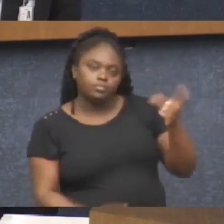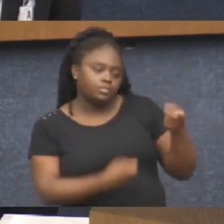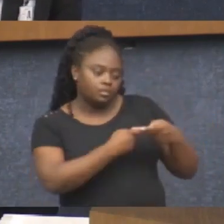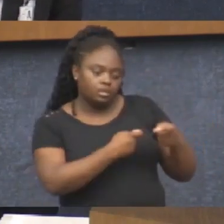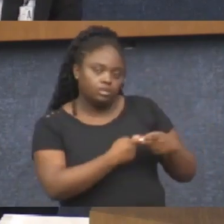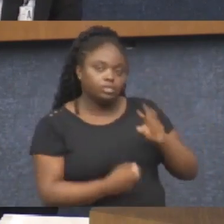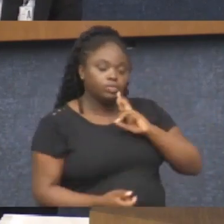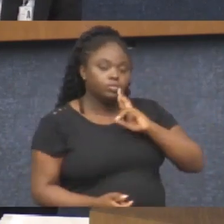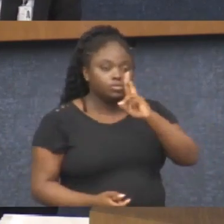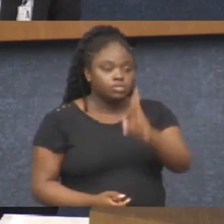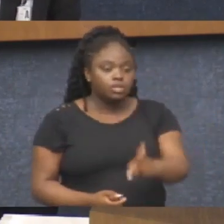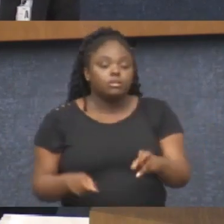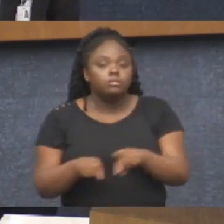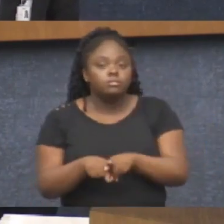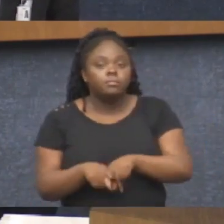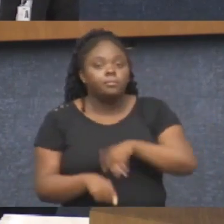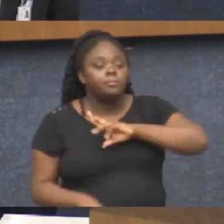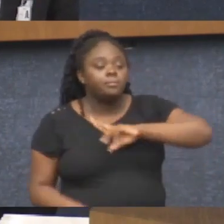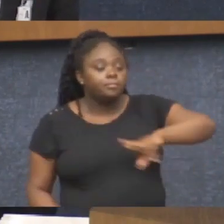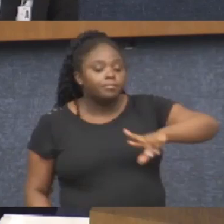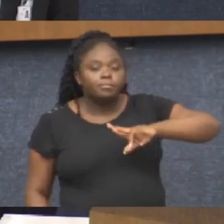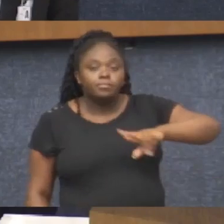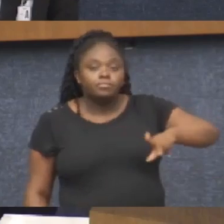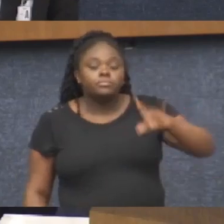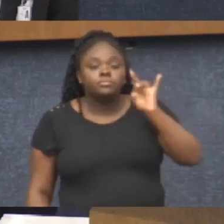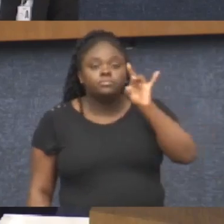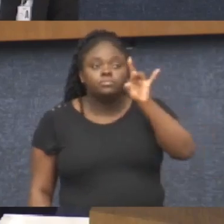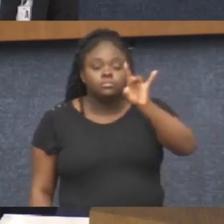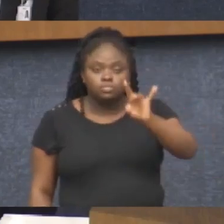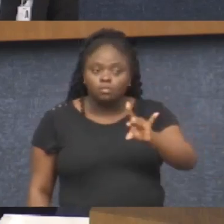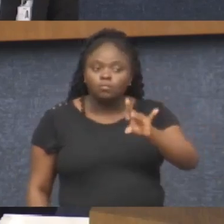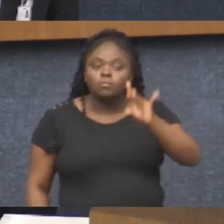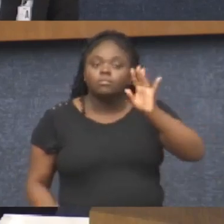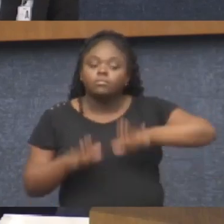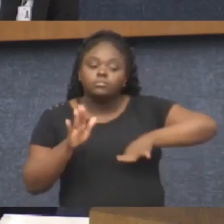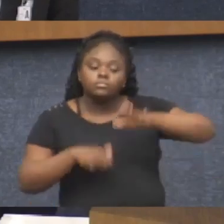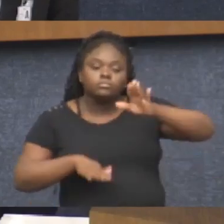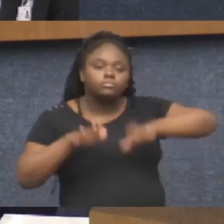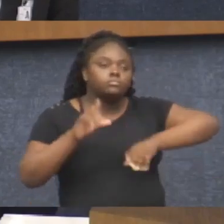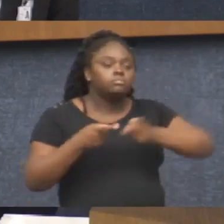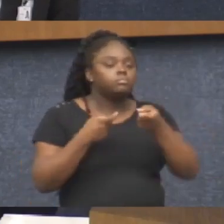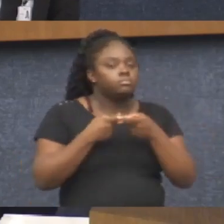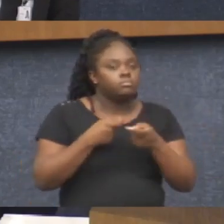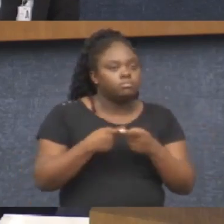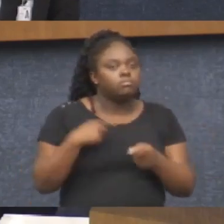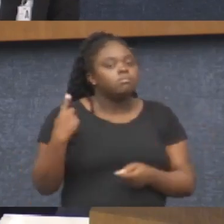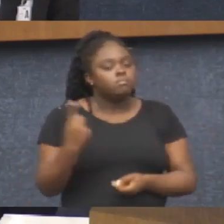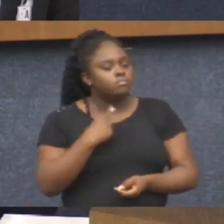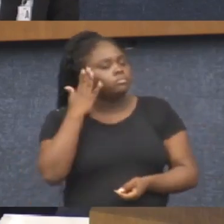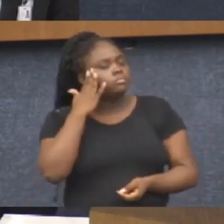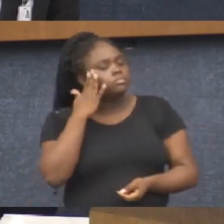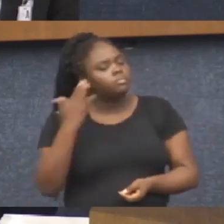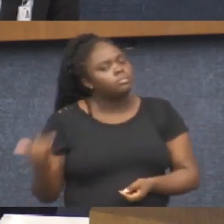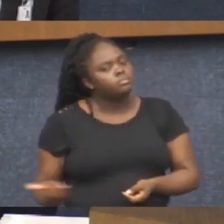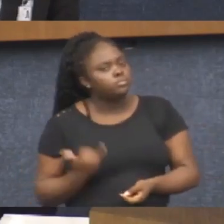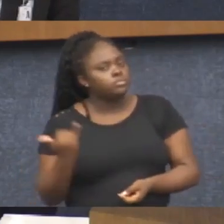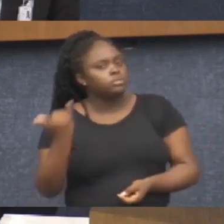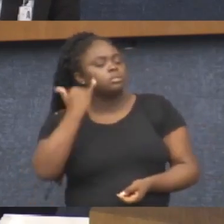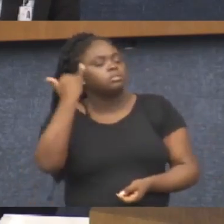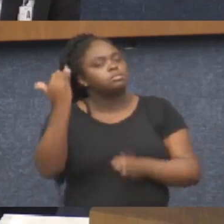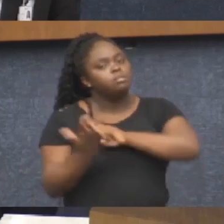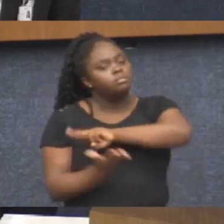esse resultado que aqui está também não é somente dependente de médicos. A gente sabe a riqueza e a pluralidade e